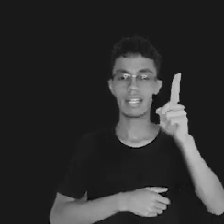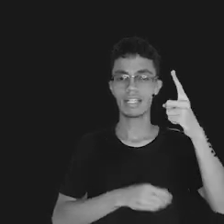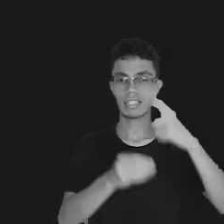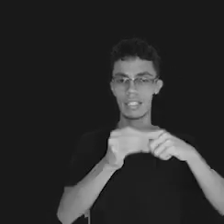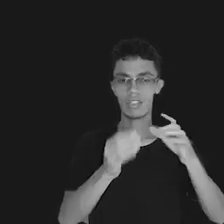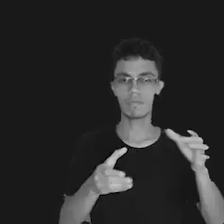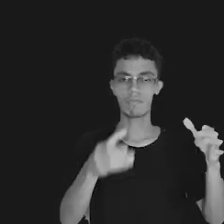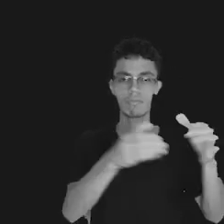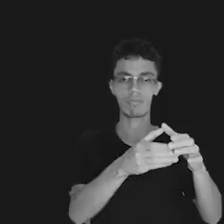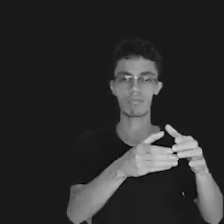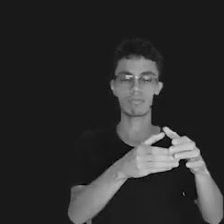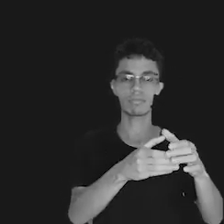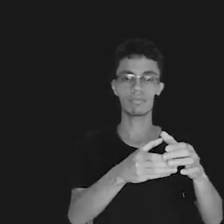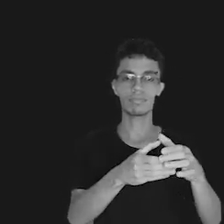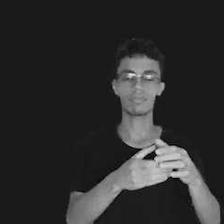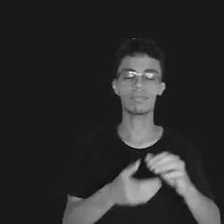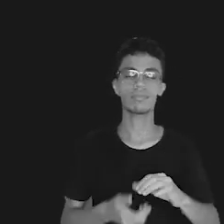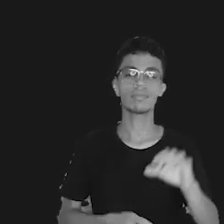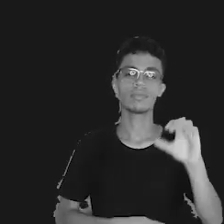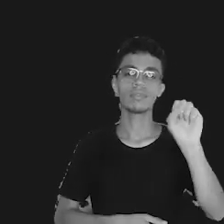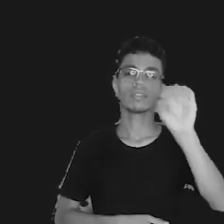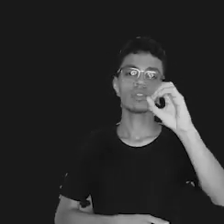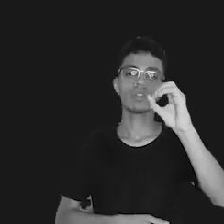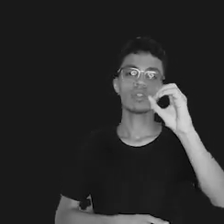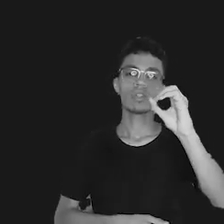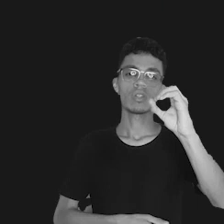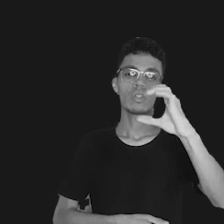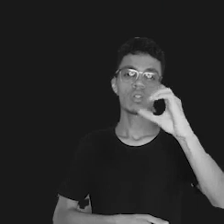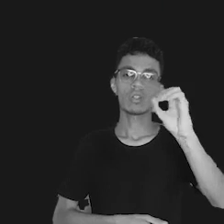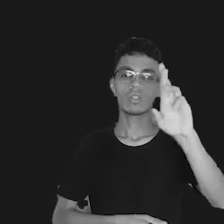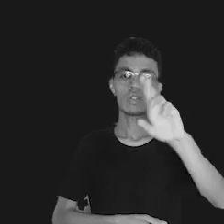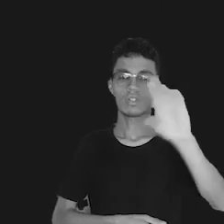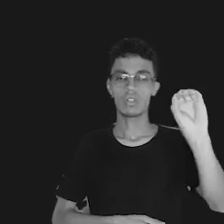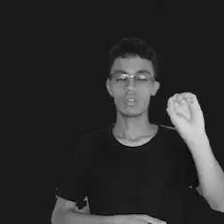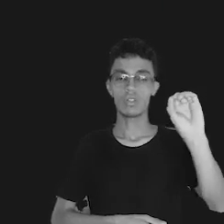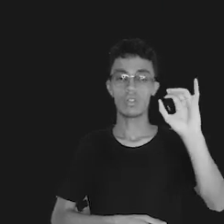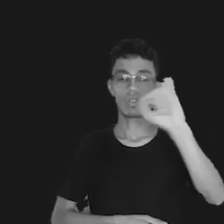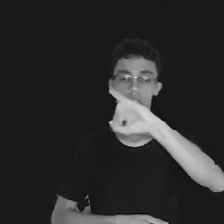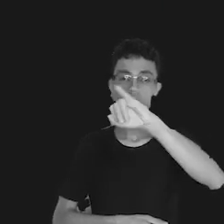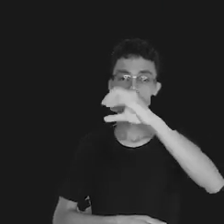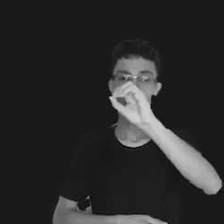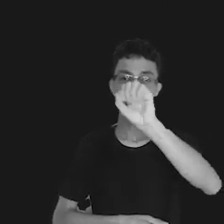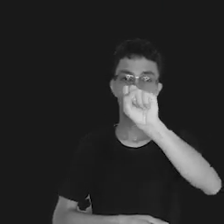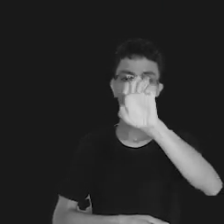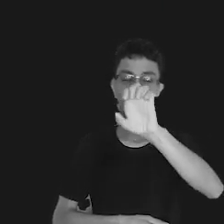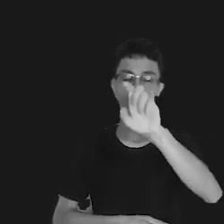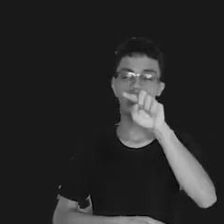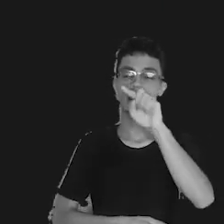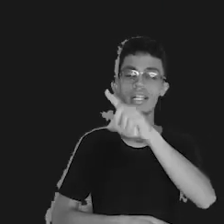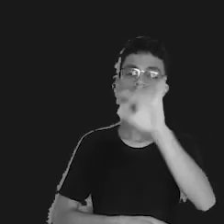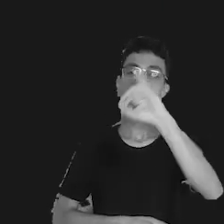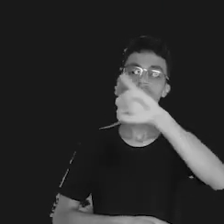né? Estou em Socorro, interior de São Paulo. E o José é de João Pessoa.